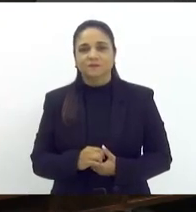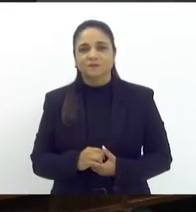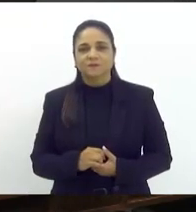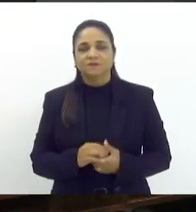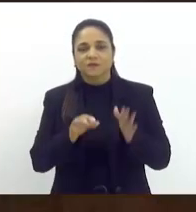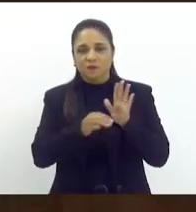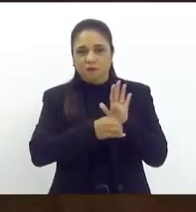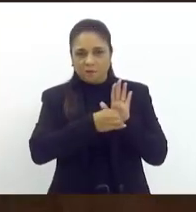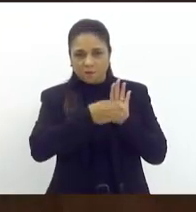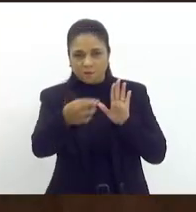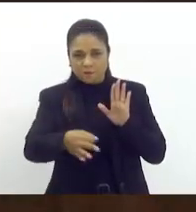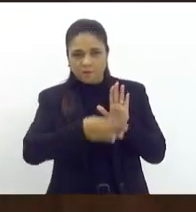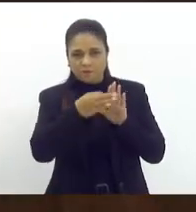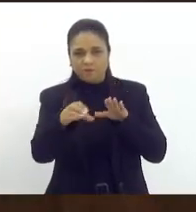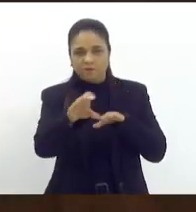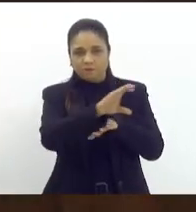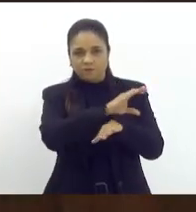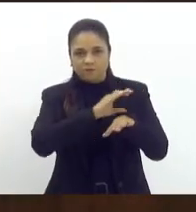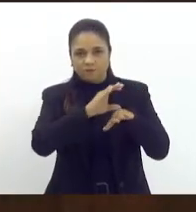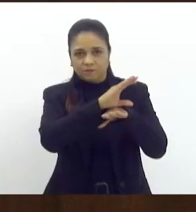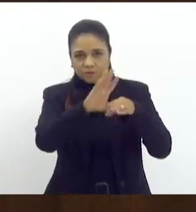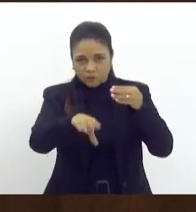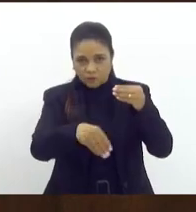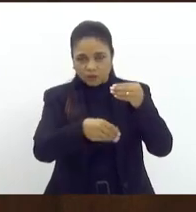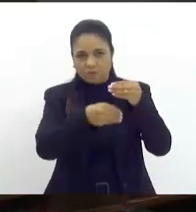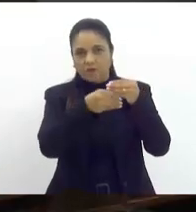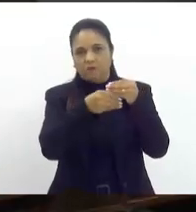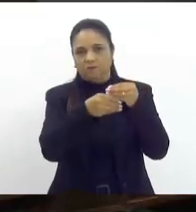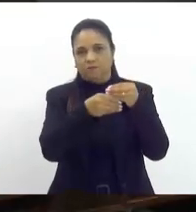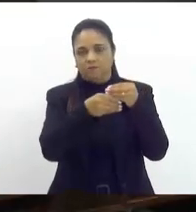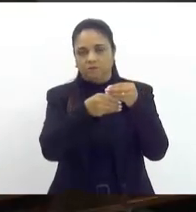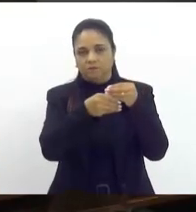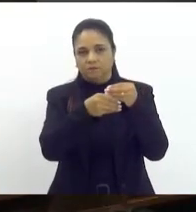parecer pela constitucionalidade com emendas